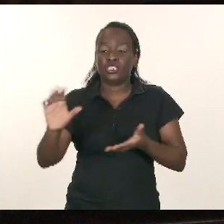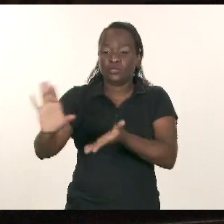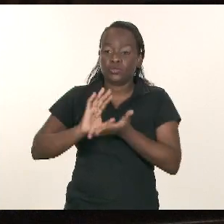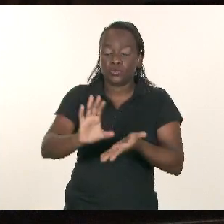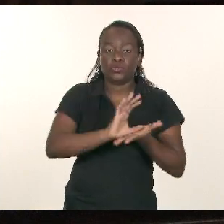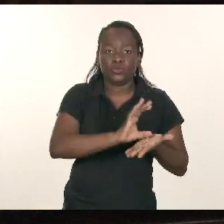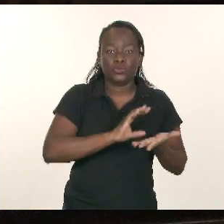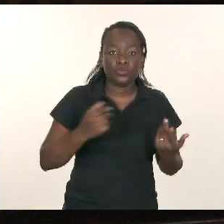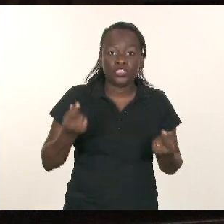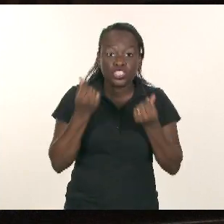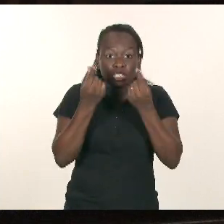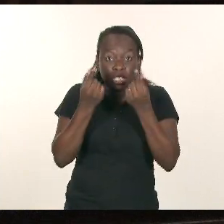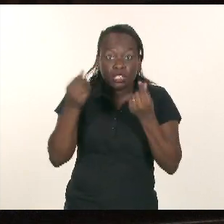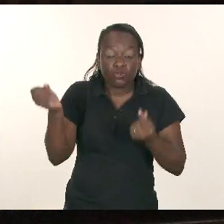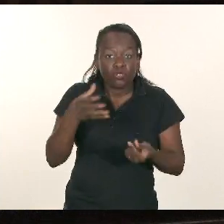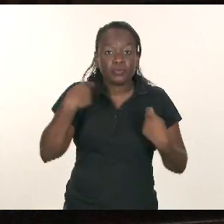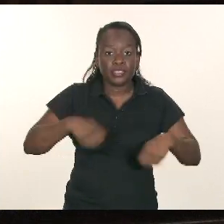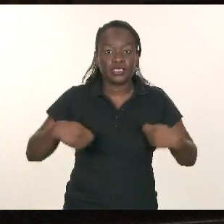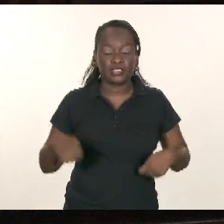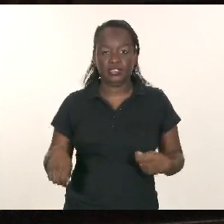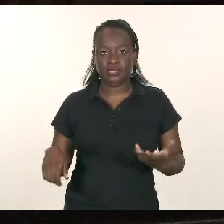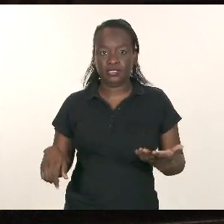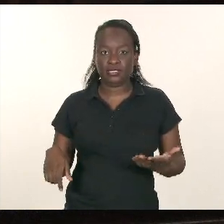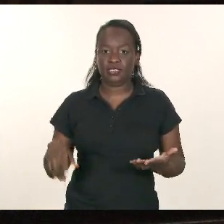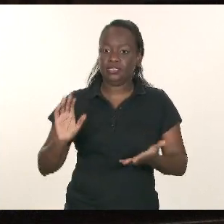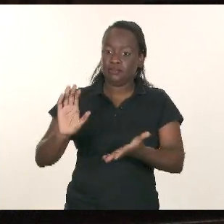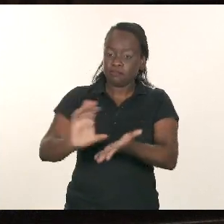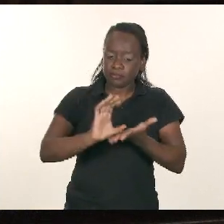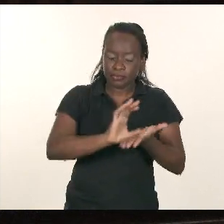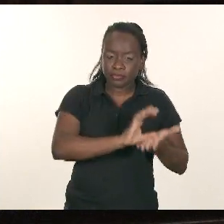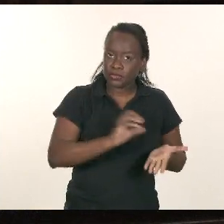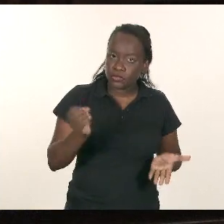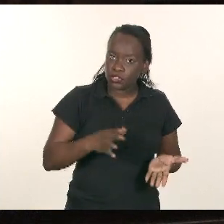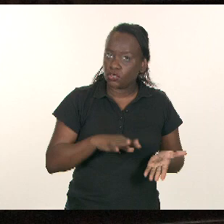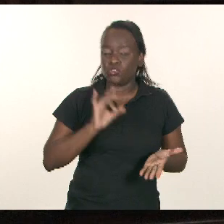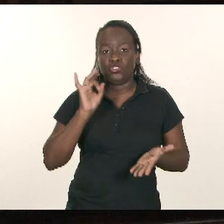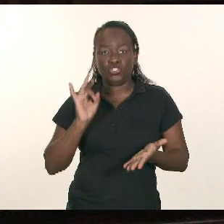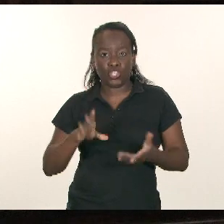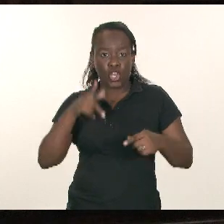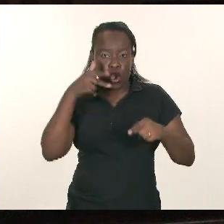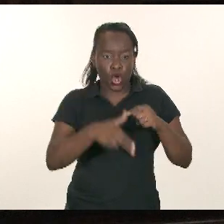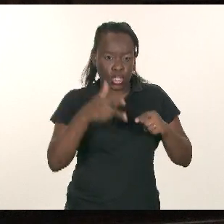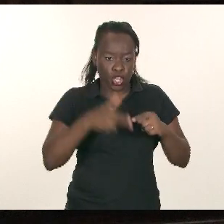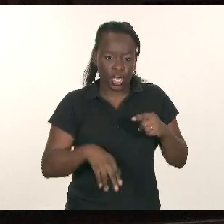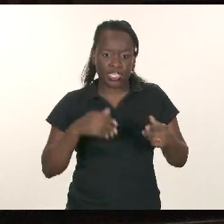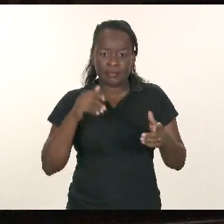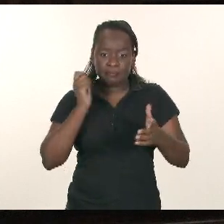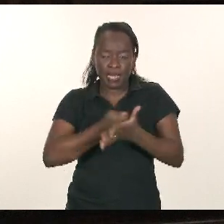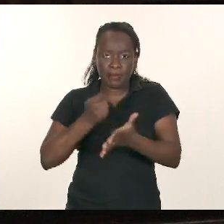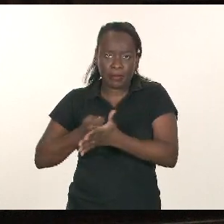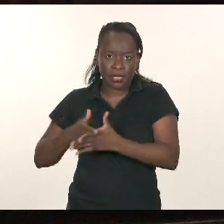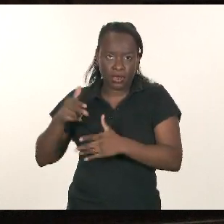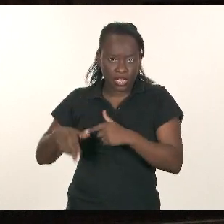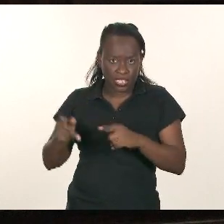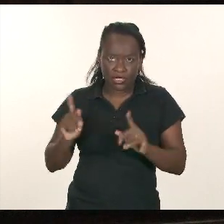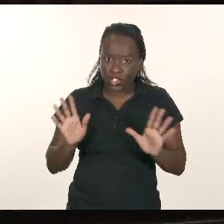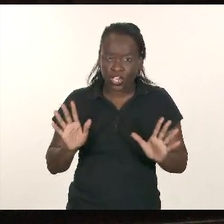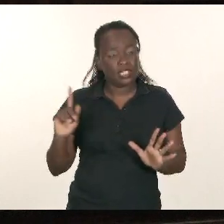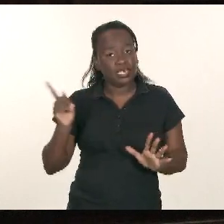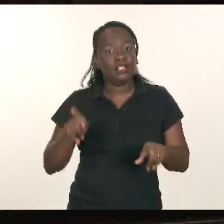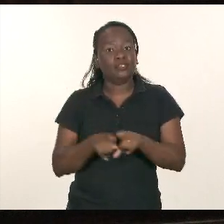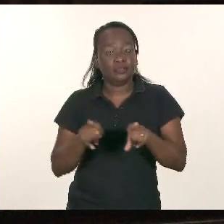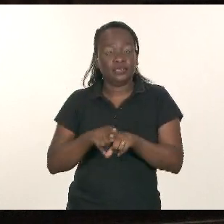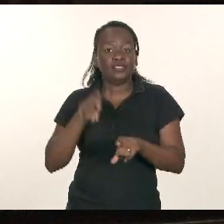receitas, dinheiro novo, arrecadação nova. Não será apenas cortando despesas. Inclusive, nós vimos isso.